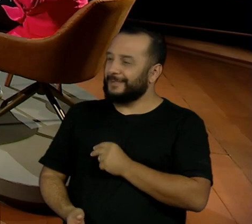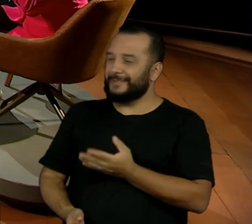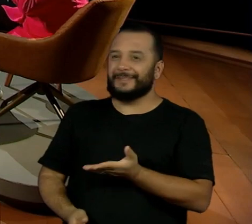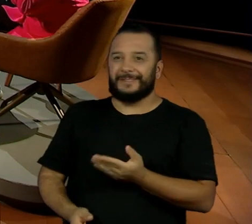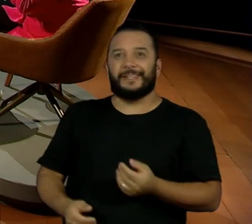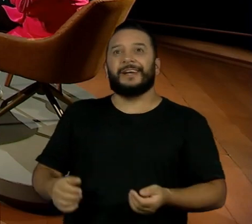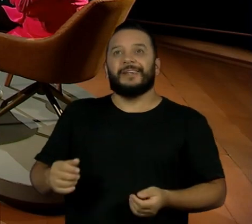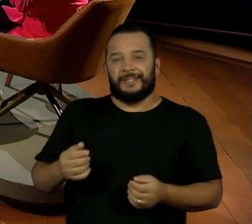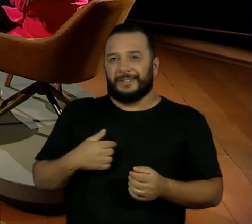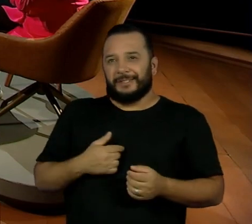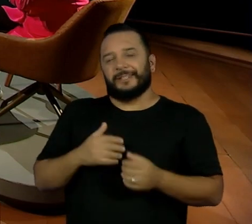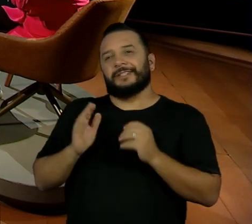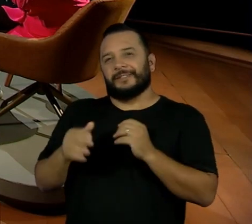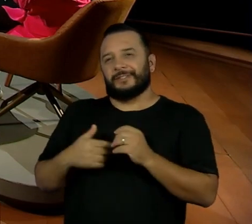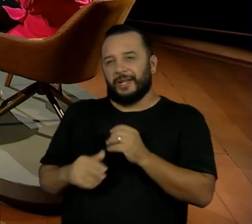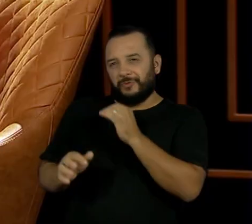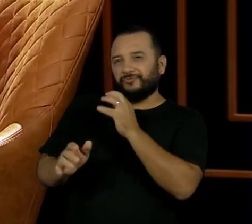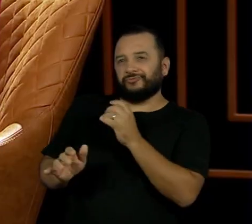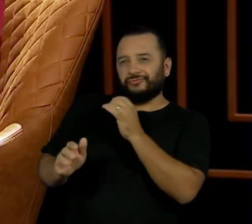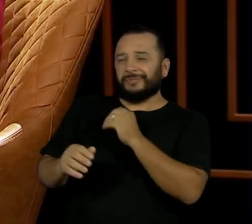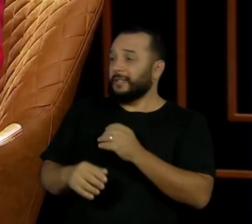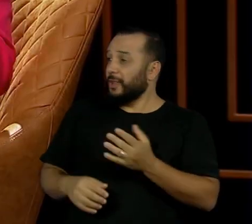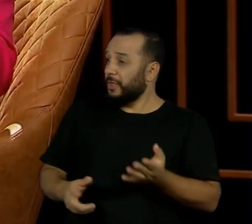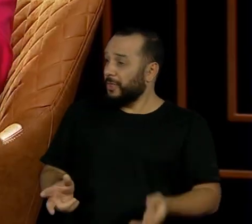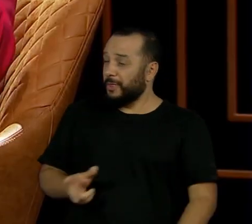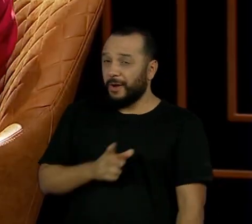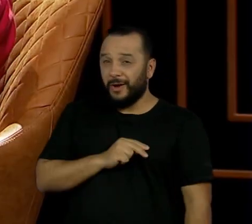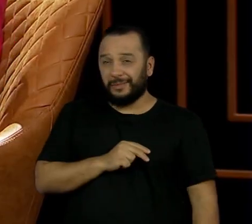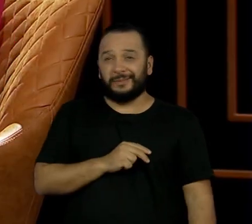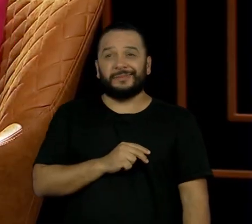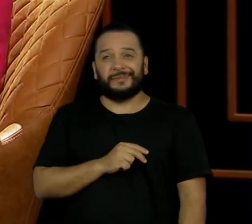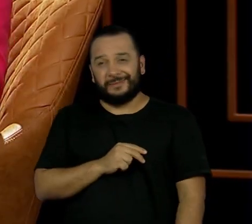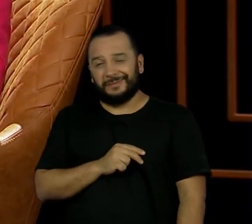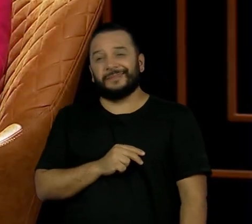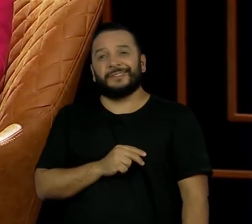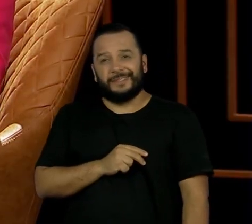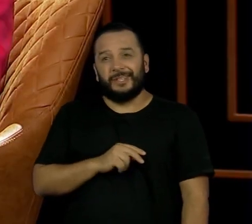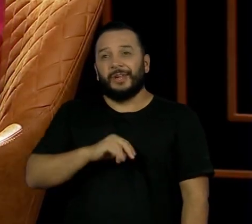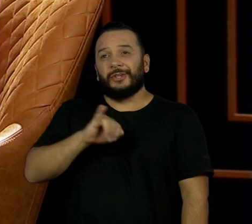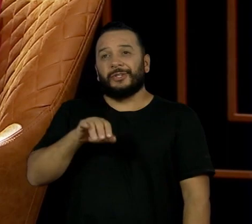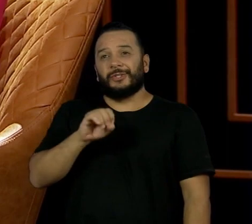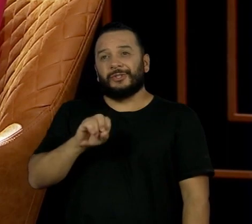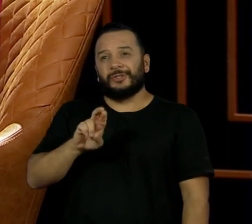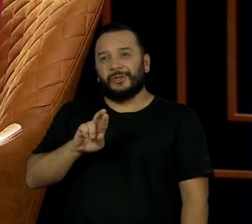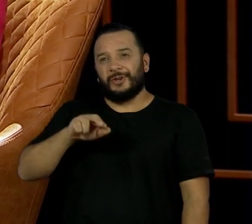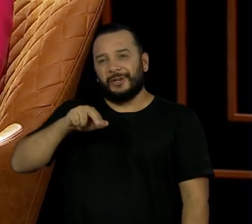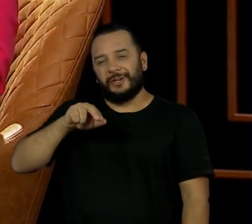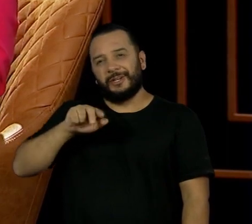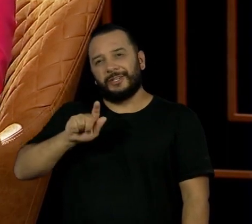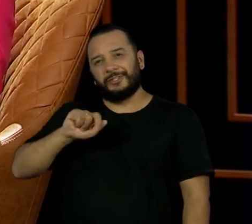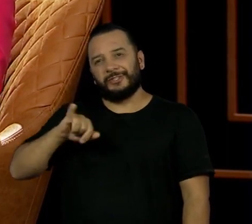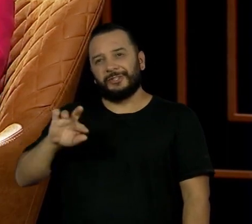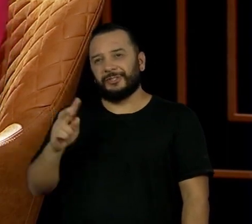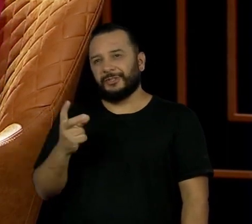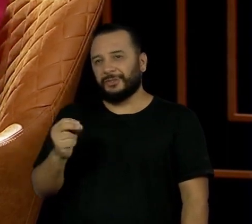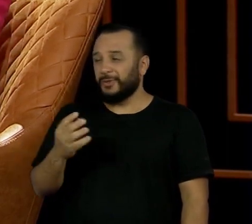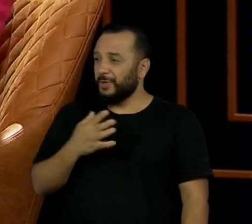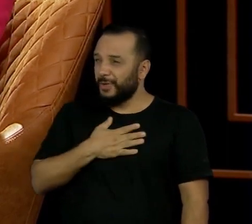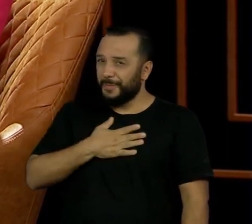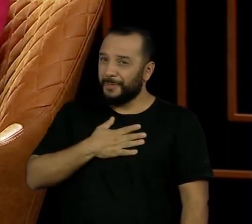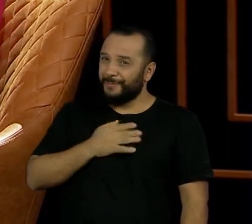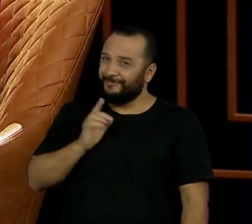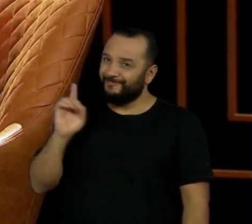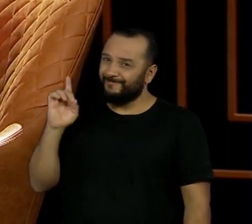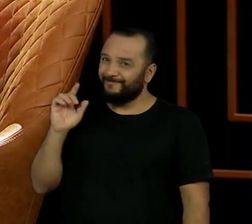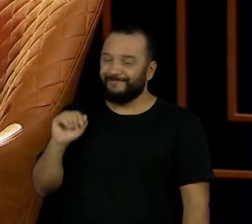Jorginho do trombone, eu falo, Jorginho, pelo amor de Deus. Então, são coisas que quem está vendo também sente, né? E quando eu falo